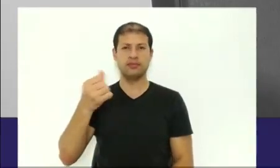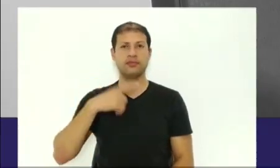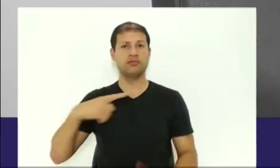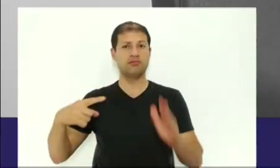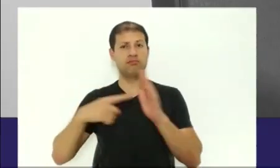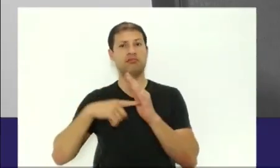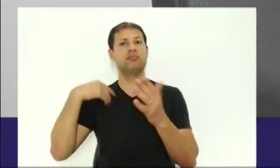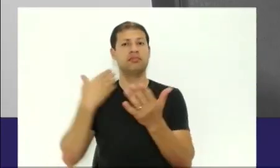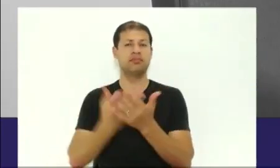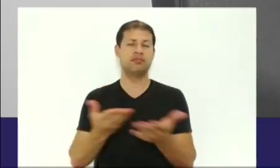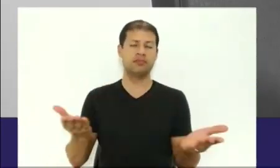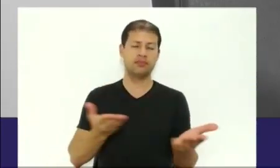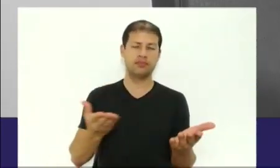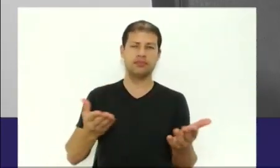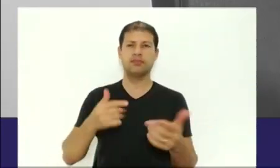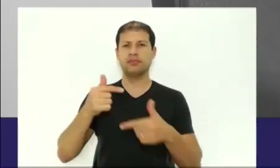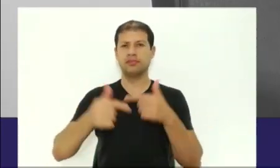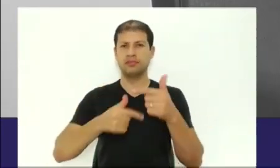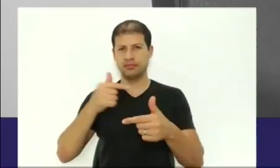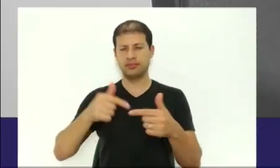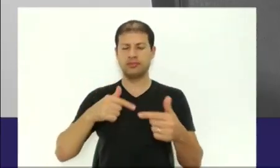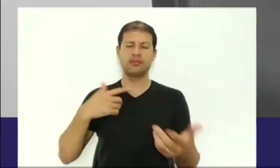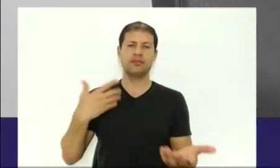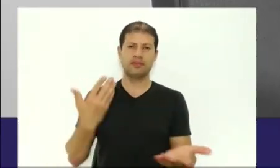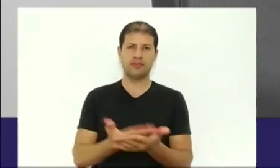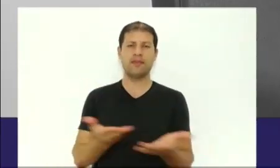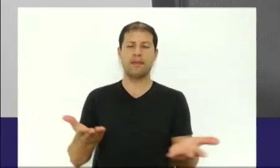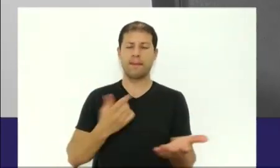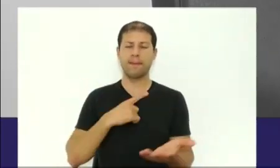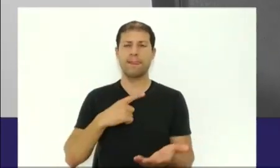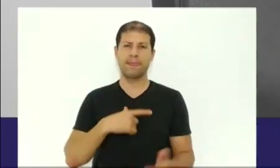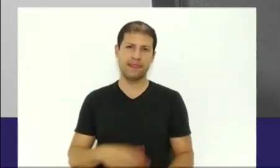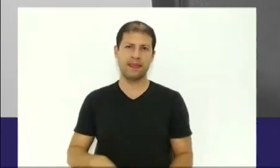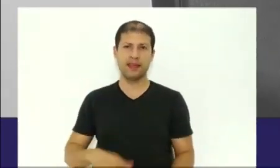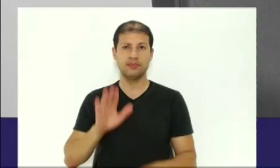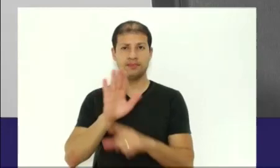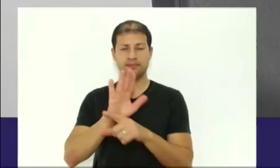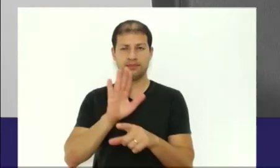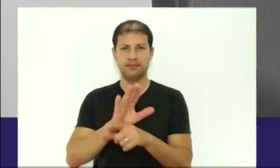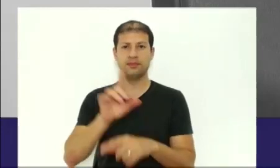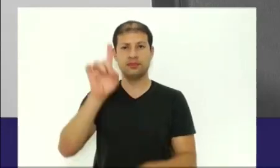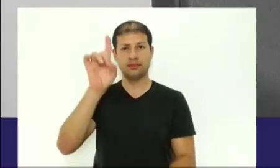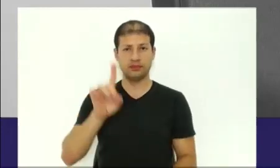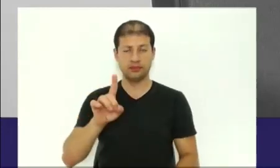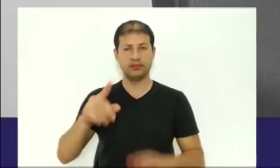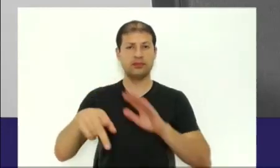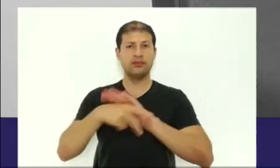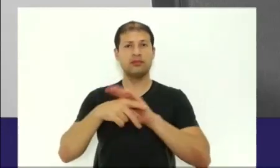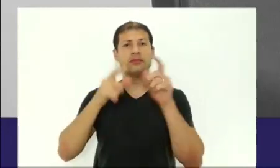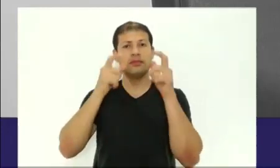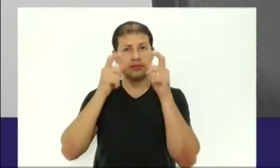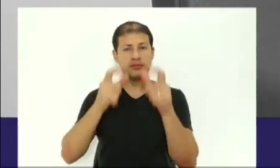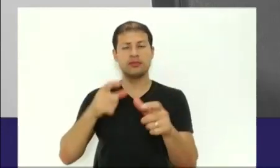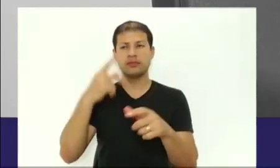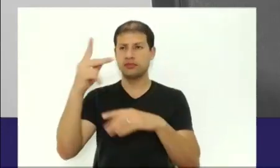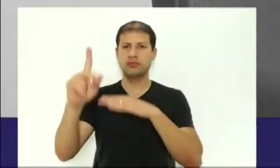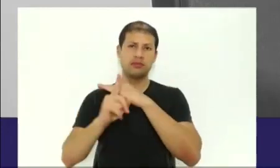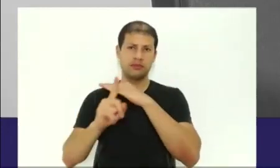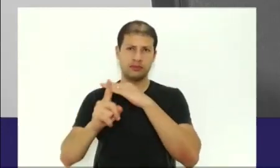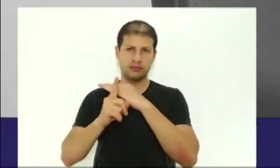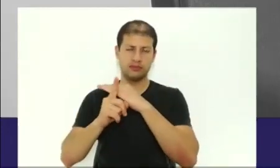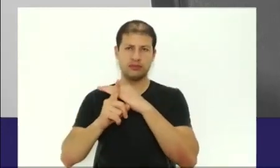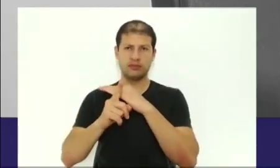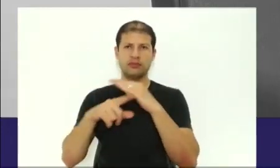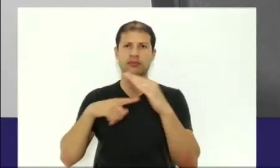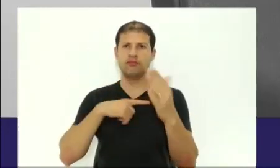início das atividades até os dias atuais, em defender as prerrogativas e os interesses dos clientes com base nas